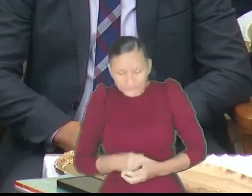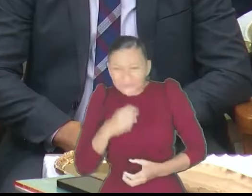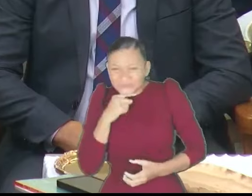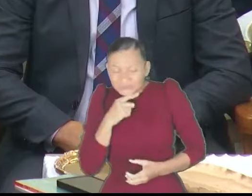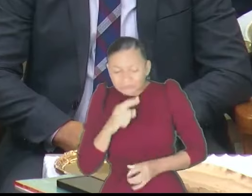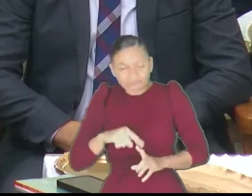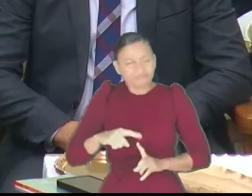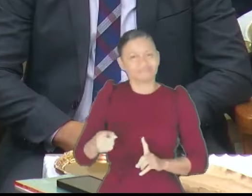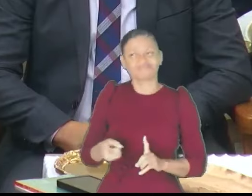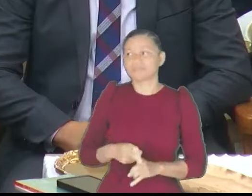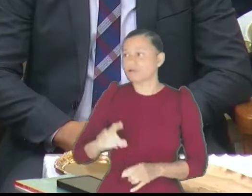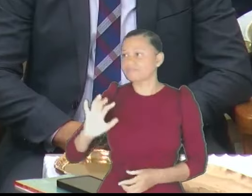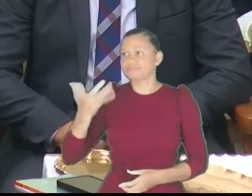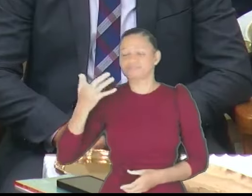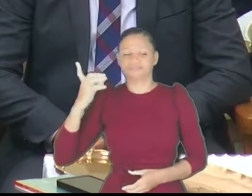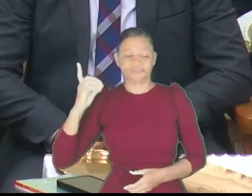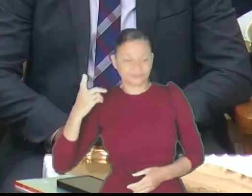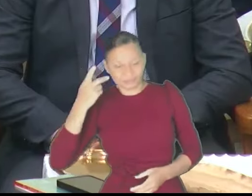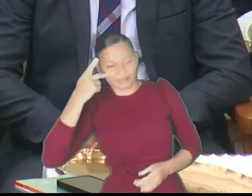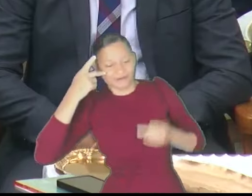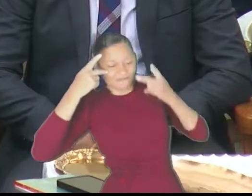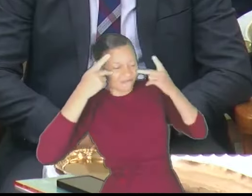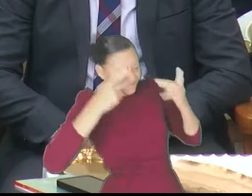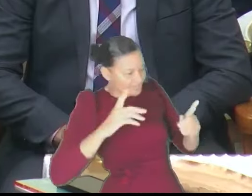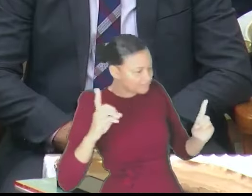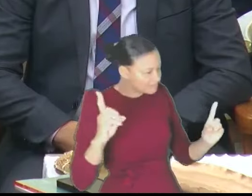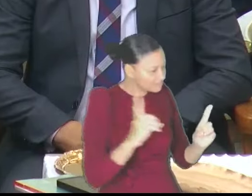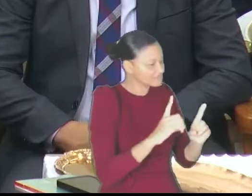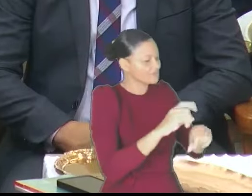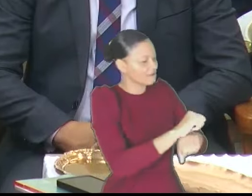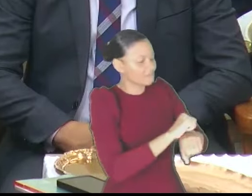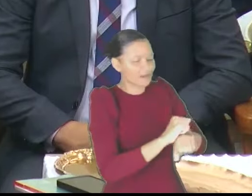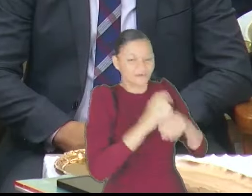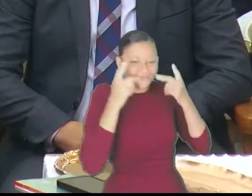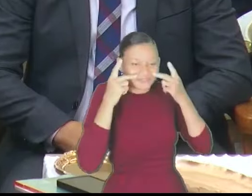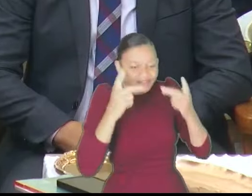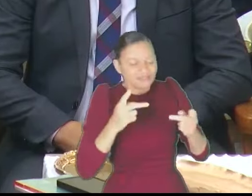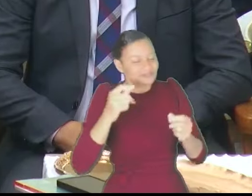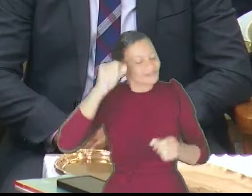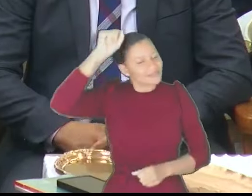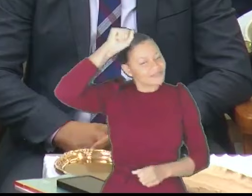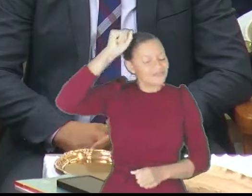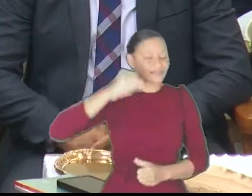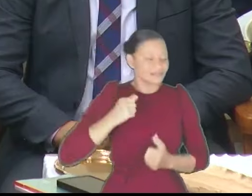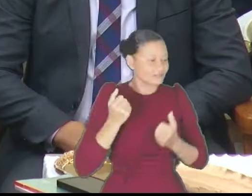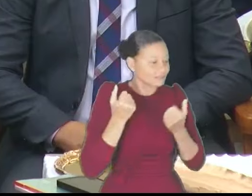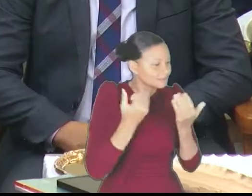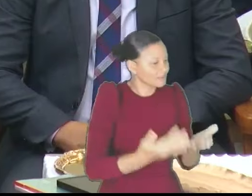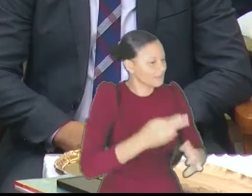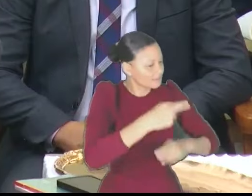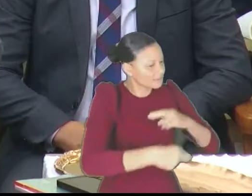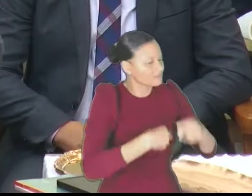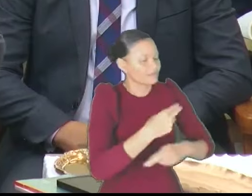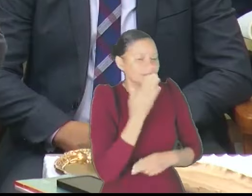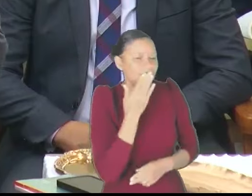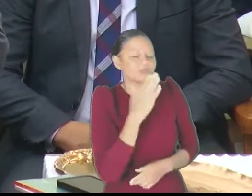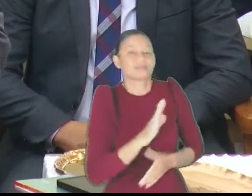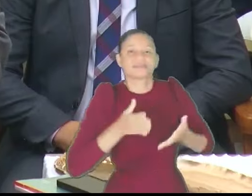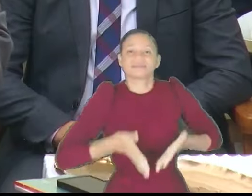de repente Deus visita Abraão de novo, visita a Sara. e renova a promessa. Quem nasce? Nasce